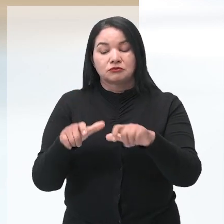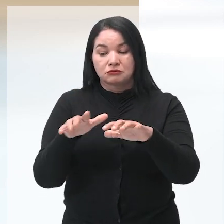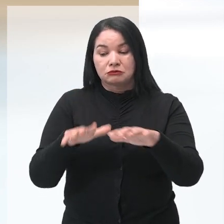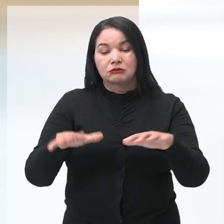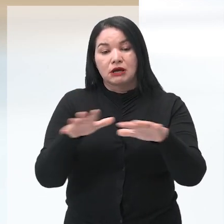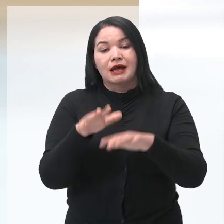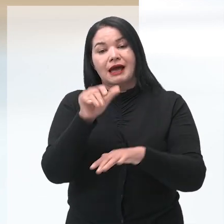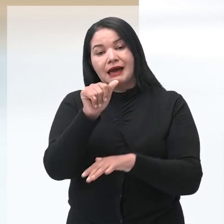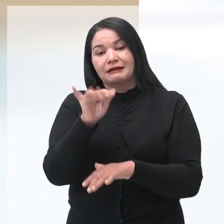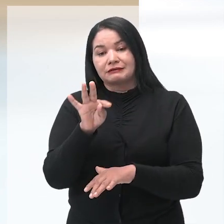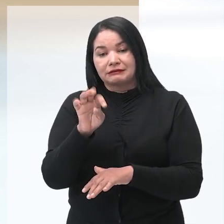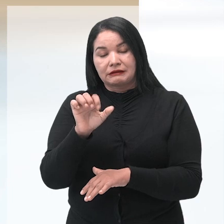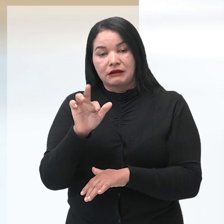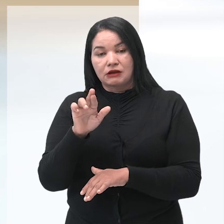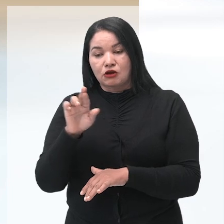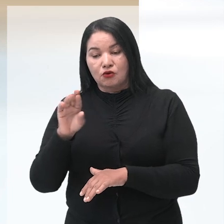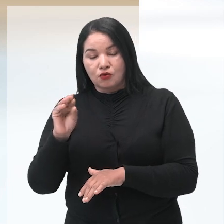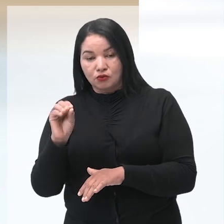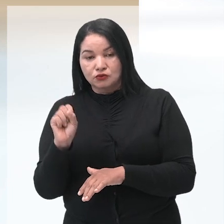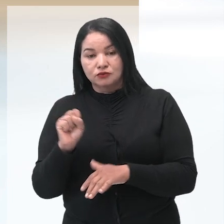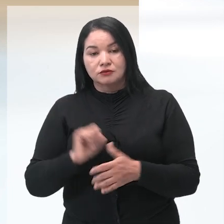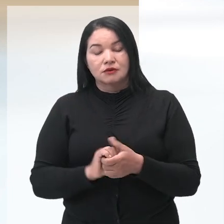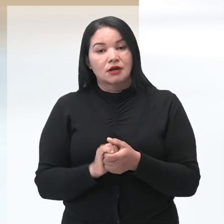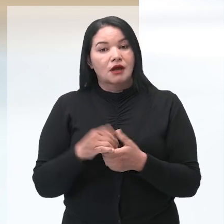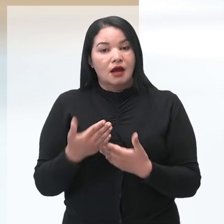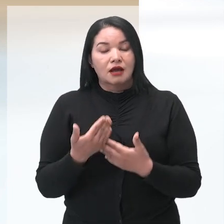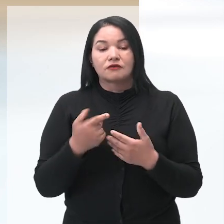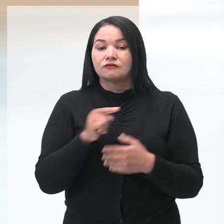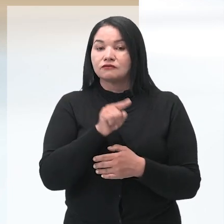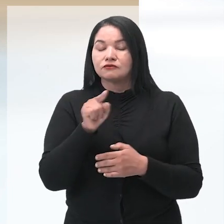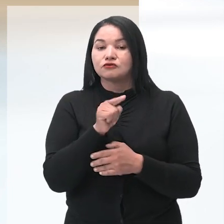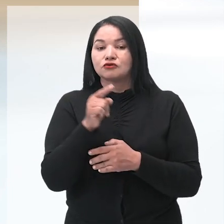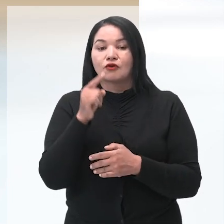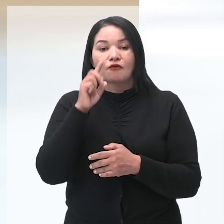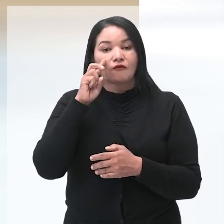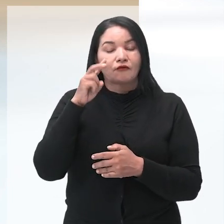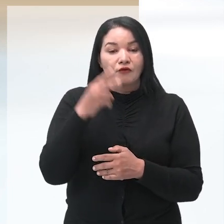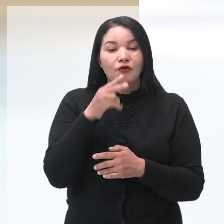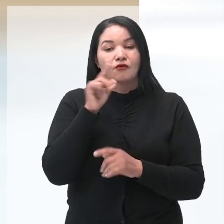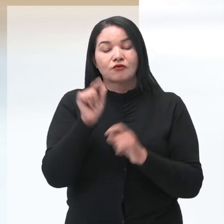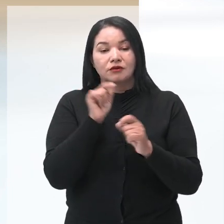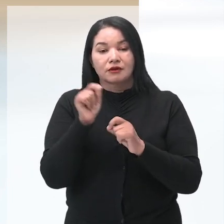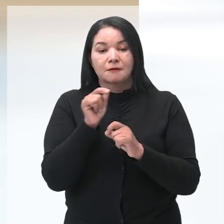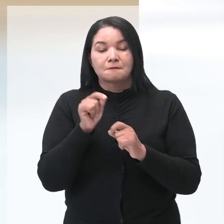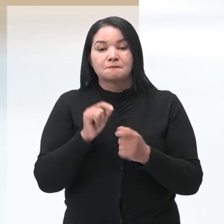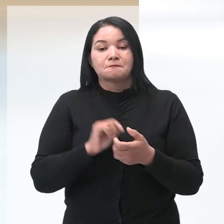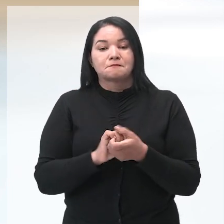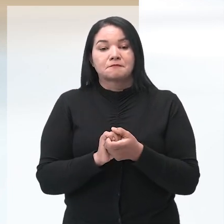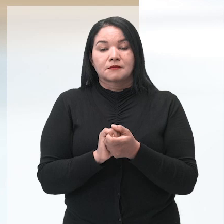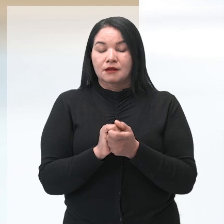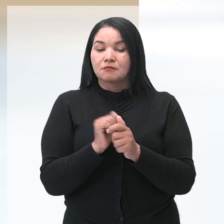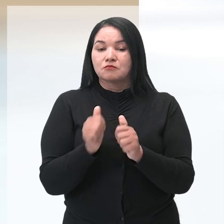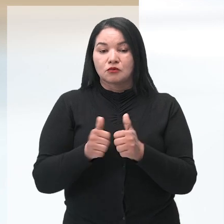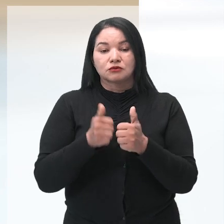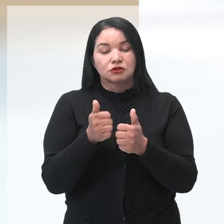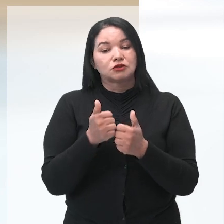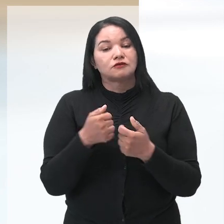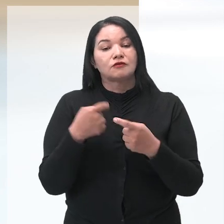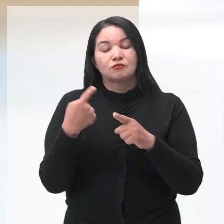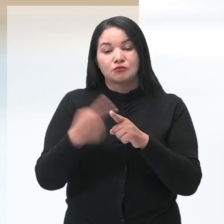sanitários, você já tem uma projeção muito positiva. Afinal de